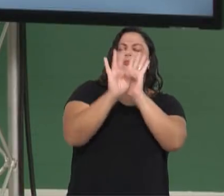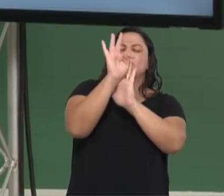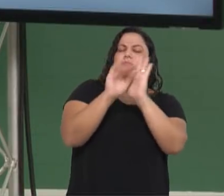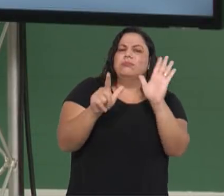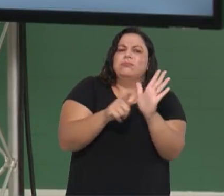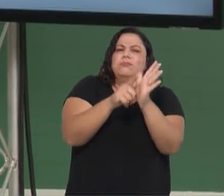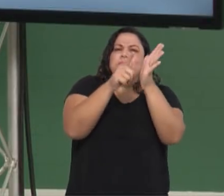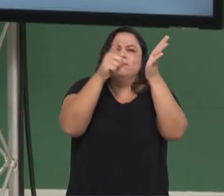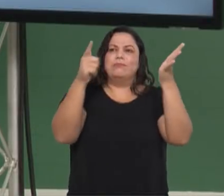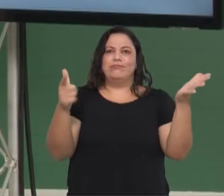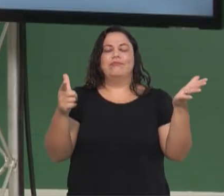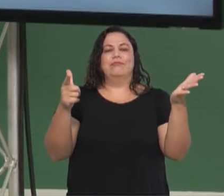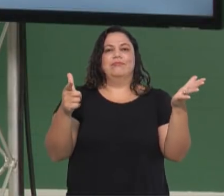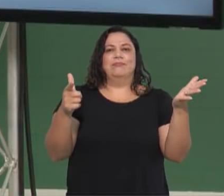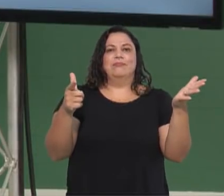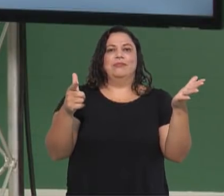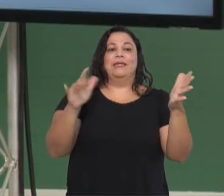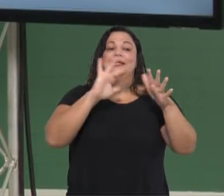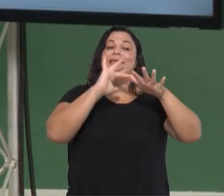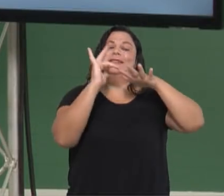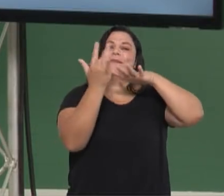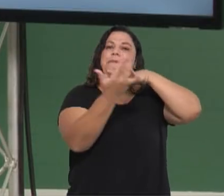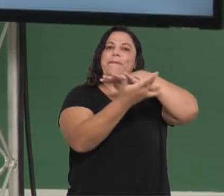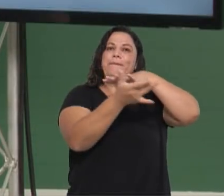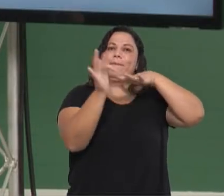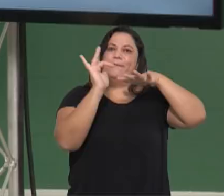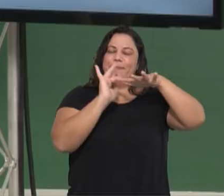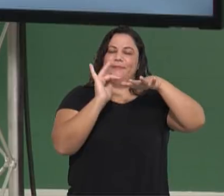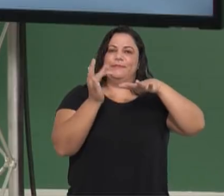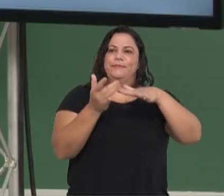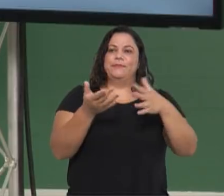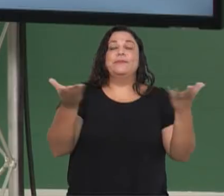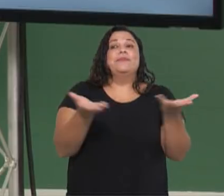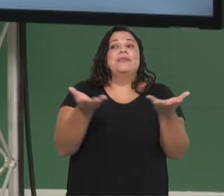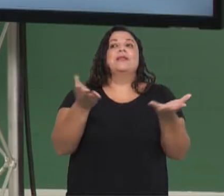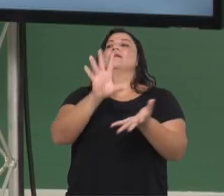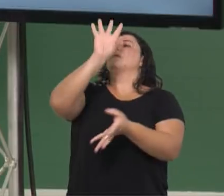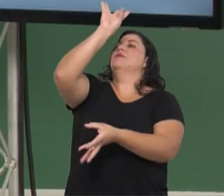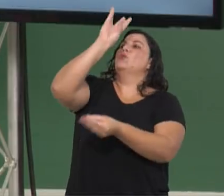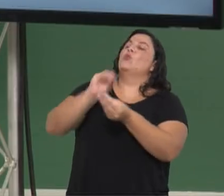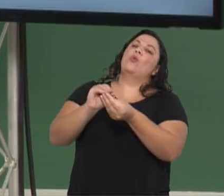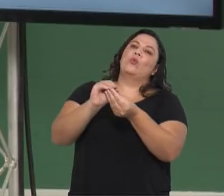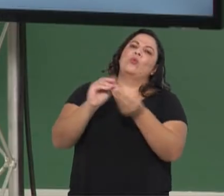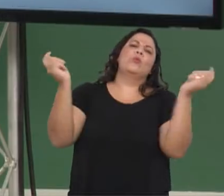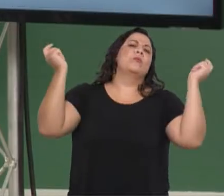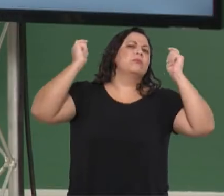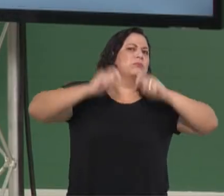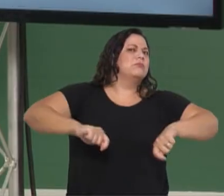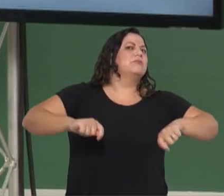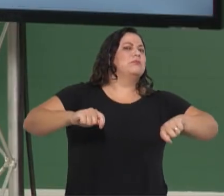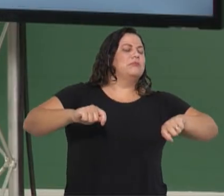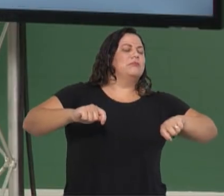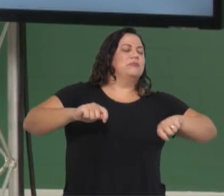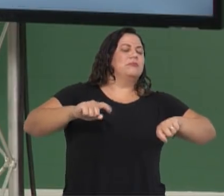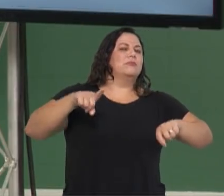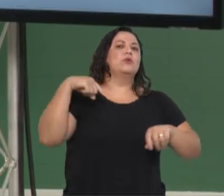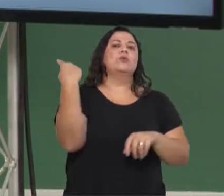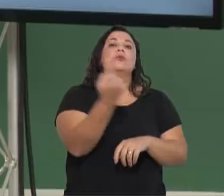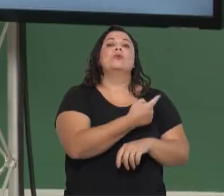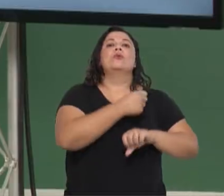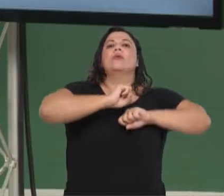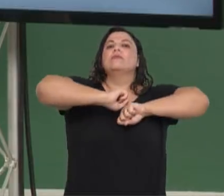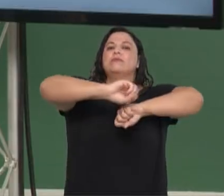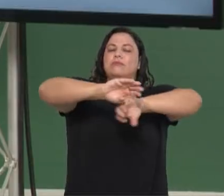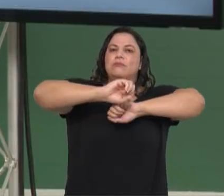midiático. Então, o que eu concluo para vocês? O que eu posso dizer aqui? Que quando nós trabalhamos